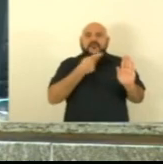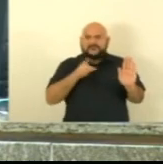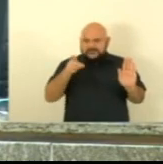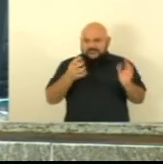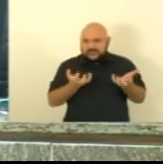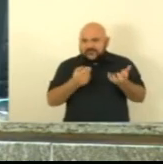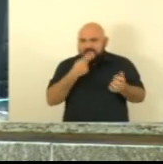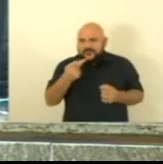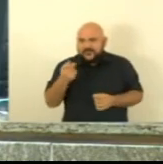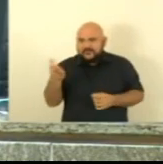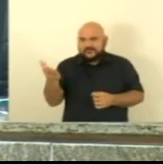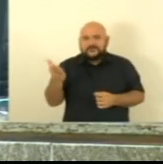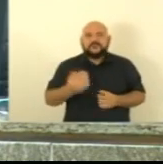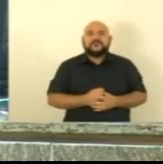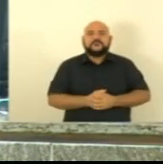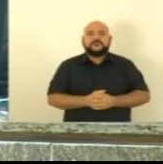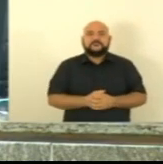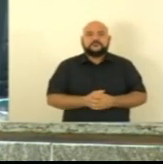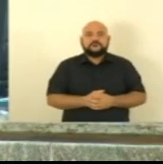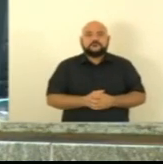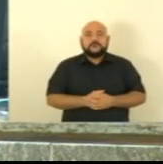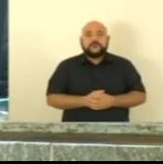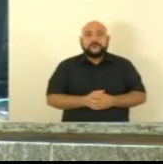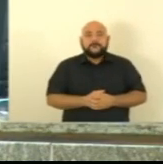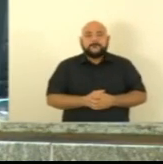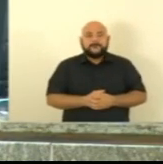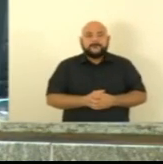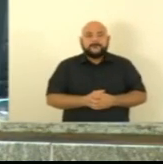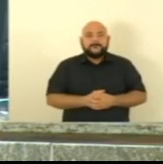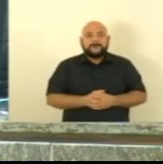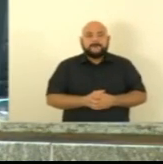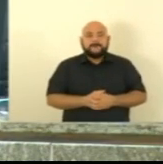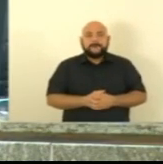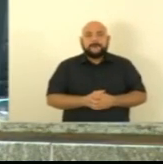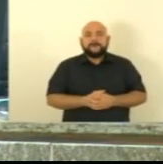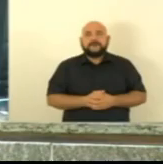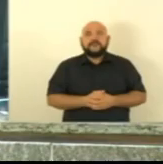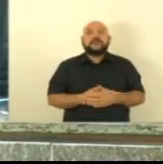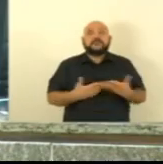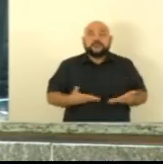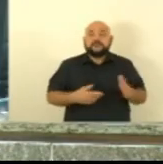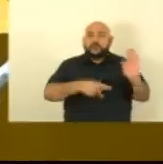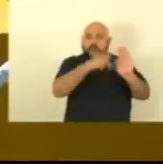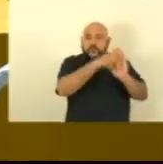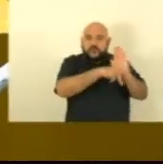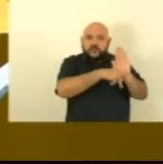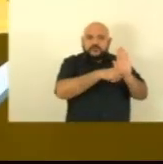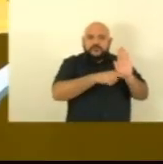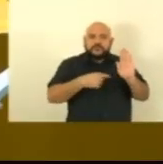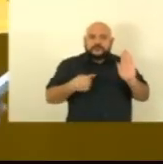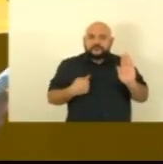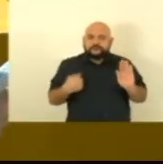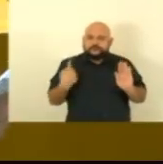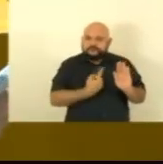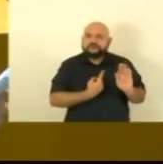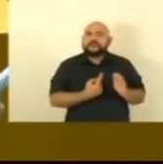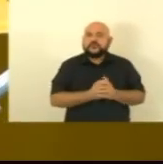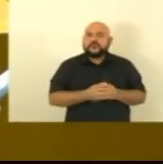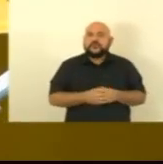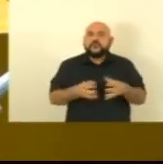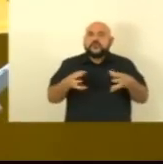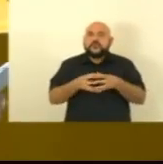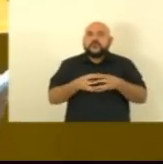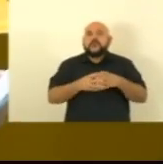relatar. Pela ordem, presidente, tendo em vista o projeto de nossa autoria, de forma correlata ao